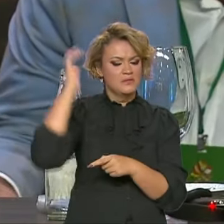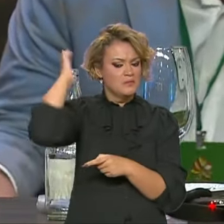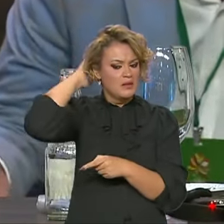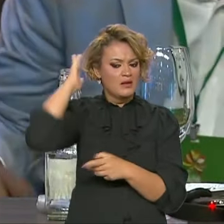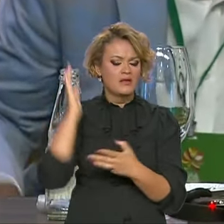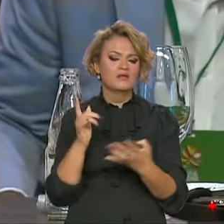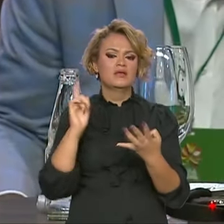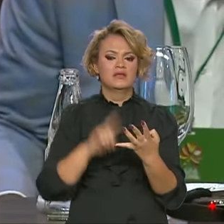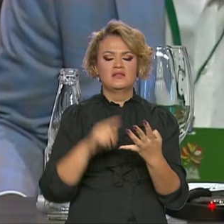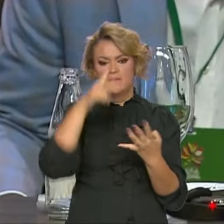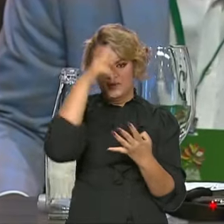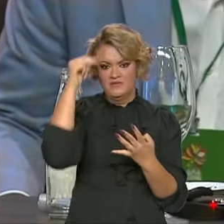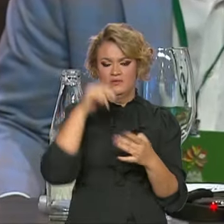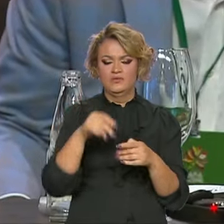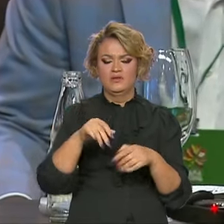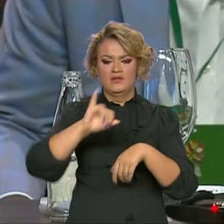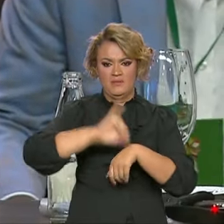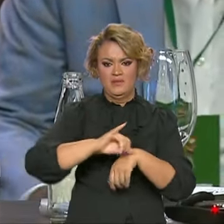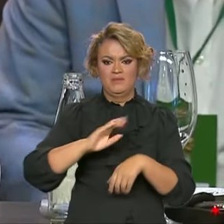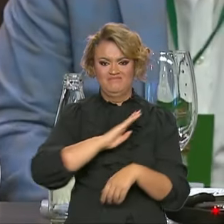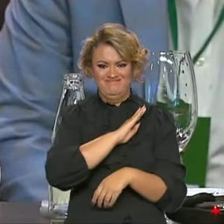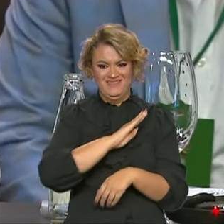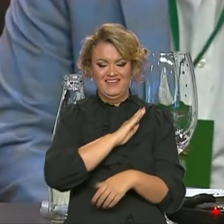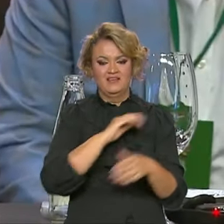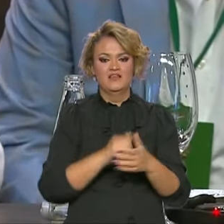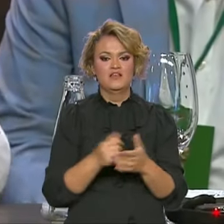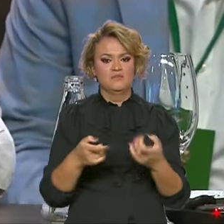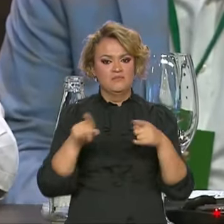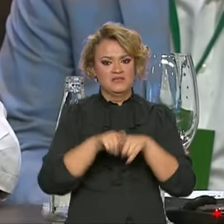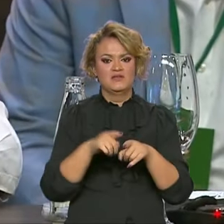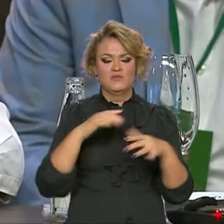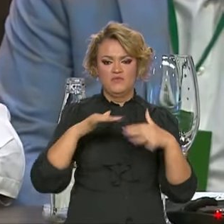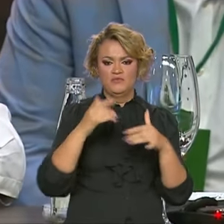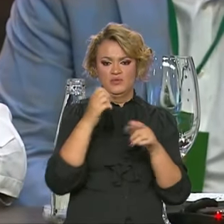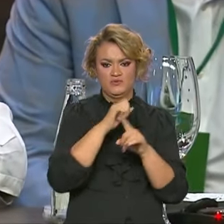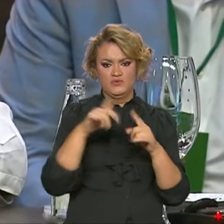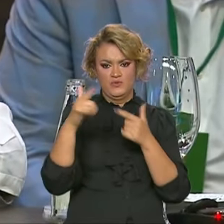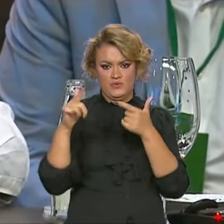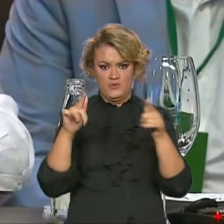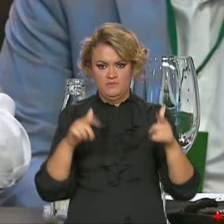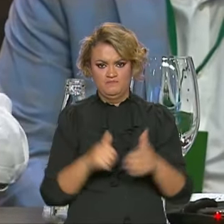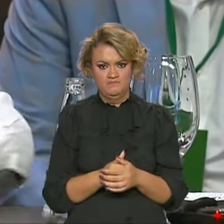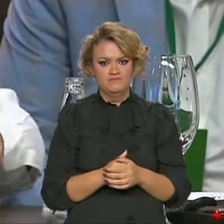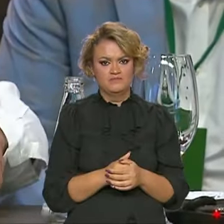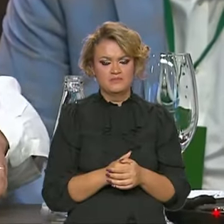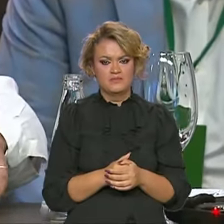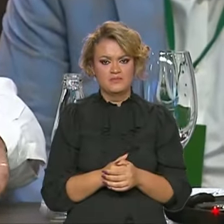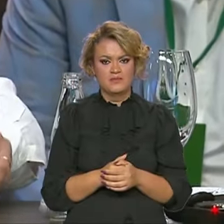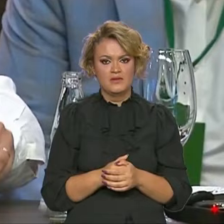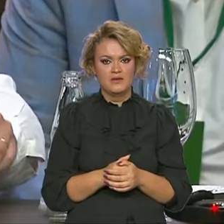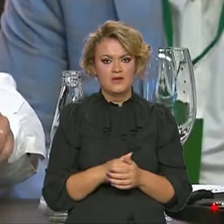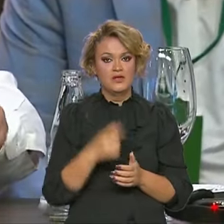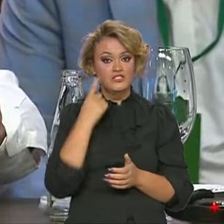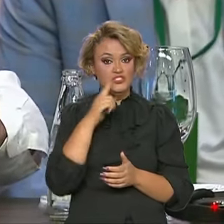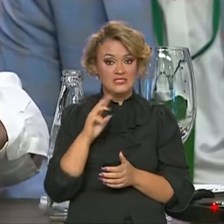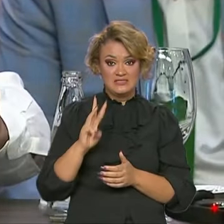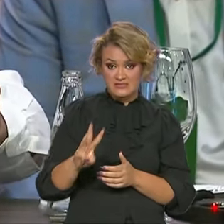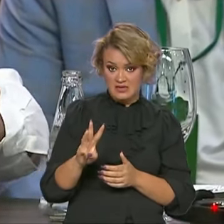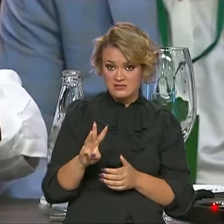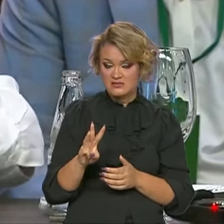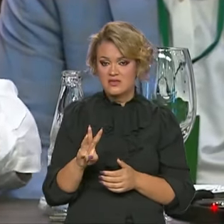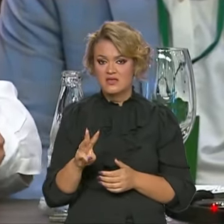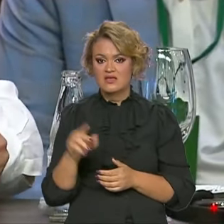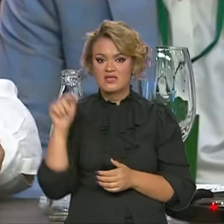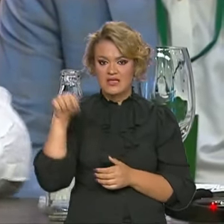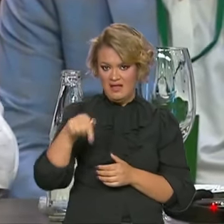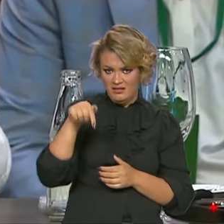Pará e da Prefeitura de Belém, em parceria com os movimentos sociais. Foram 3 dias que trouxeram